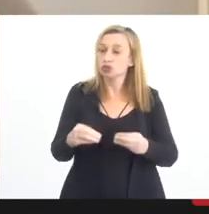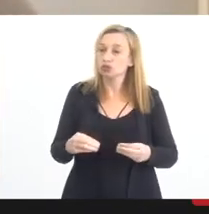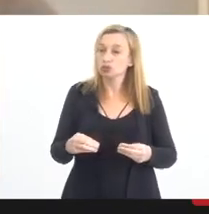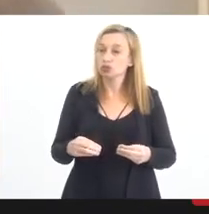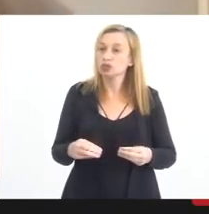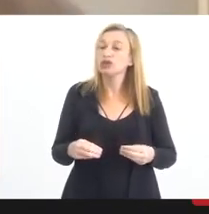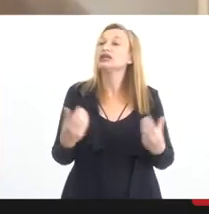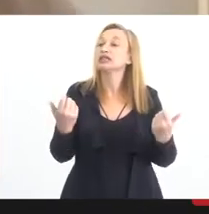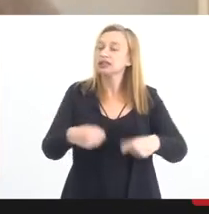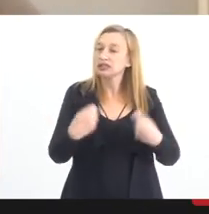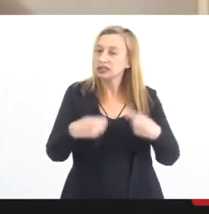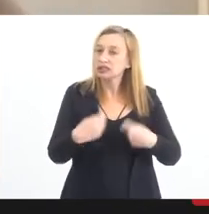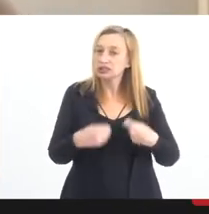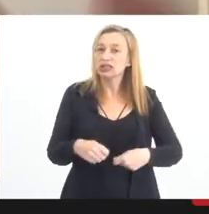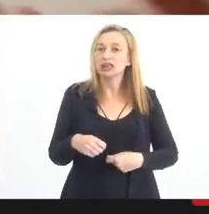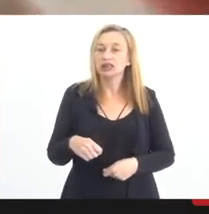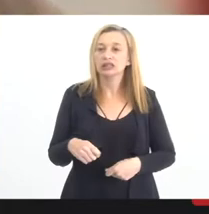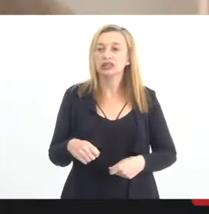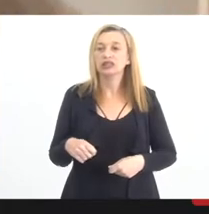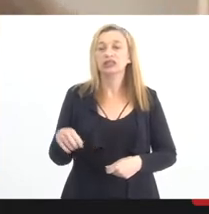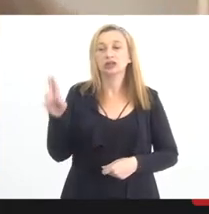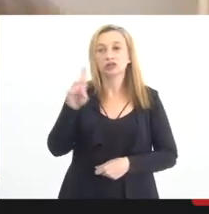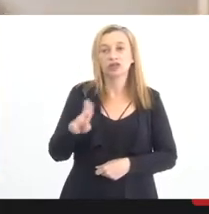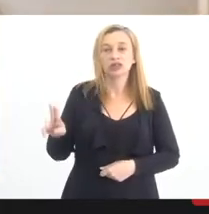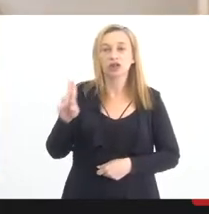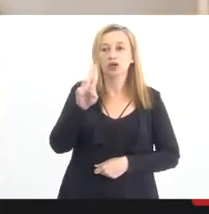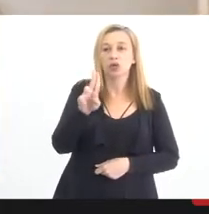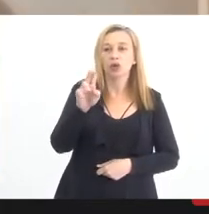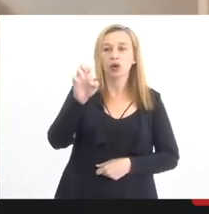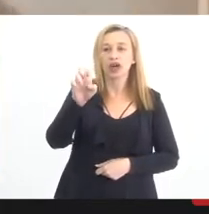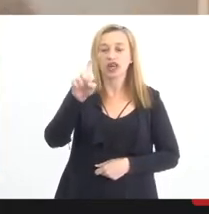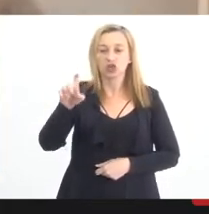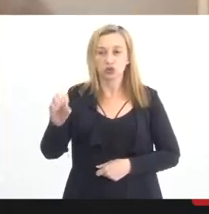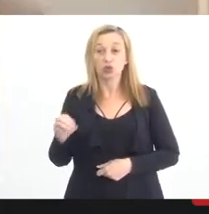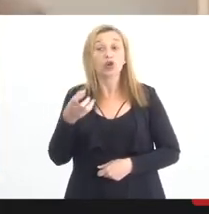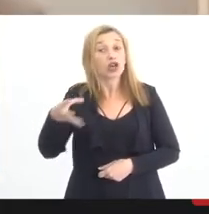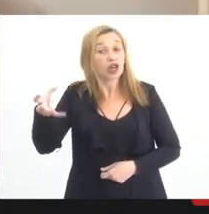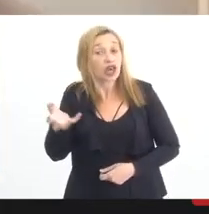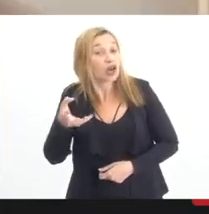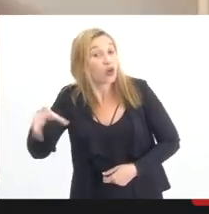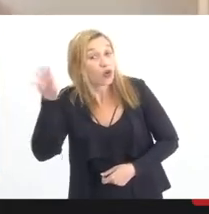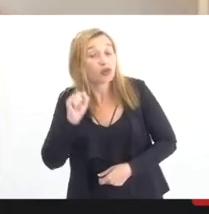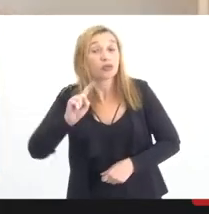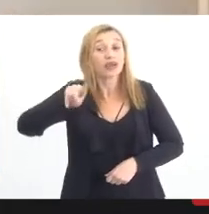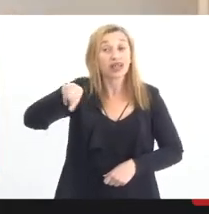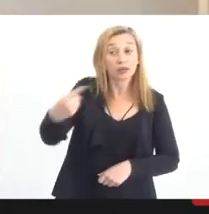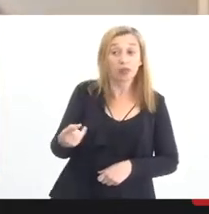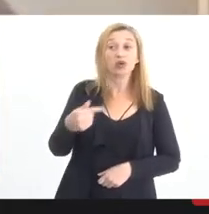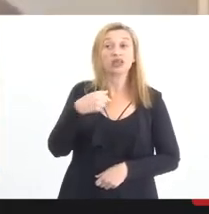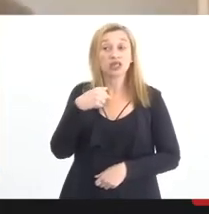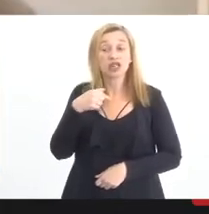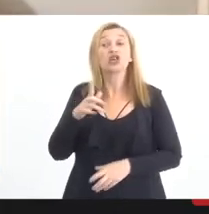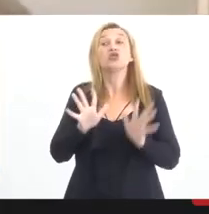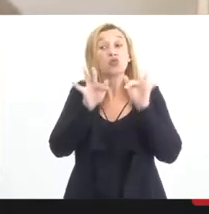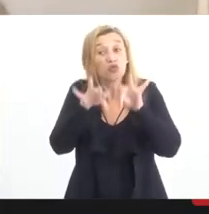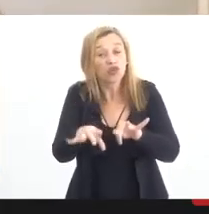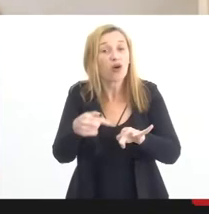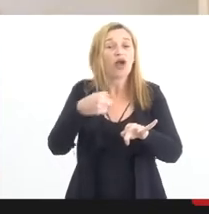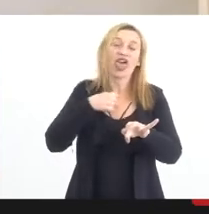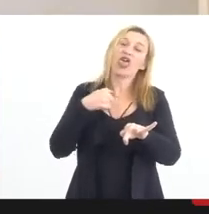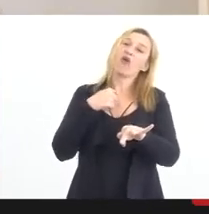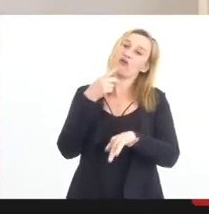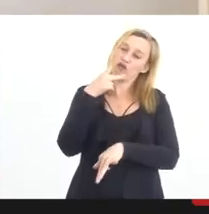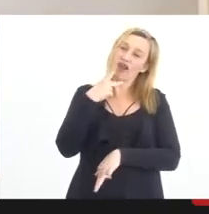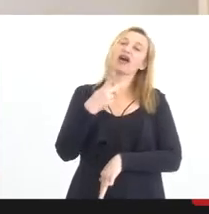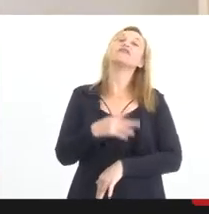as necessidades da UESO. Eu quero ouvir isso daí. Então, depois disso daí, então, no final, eu